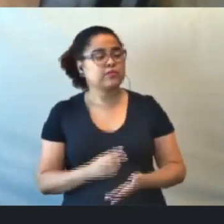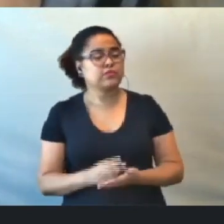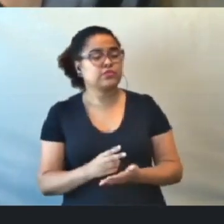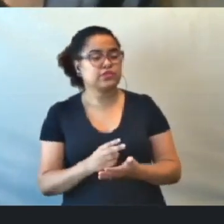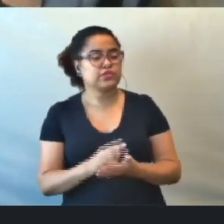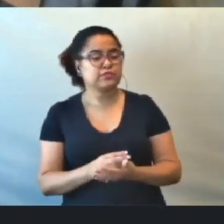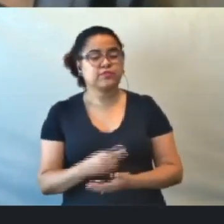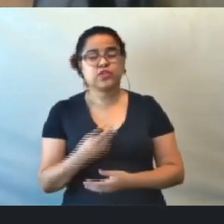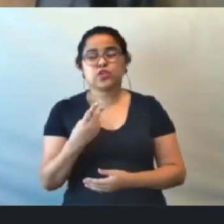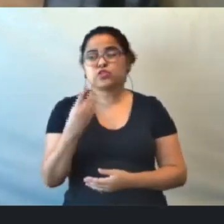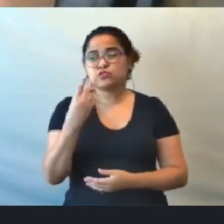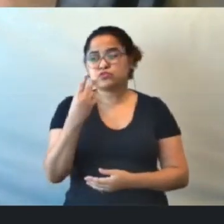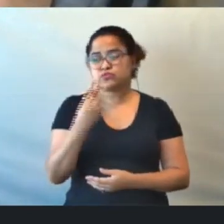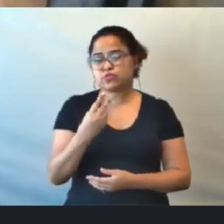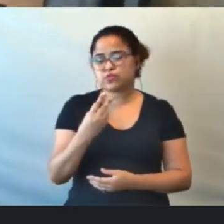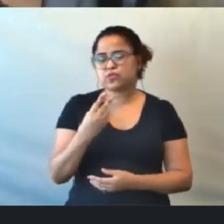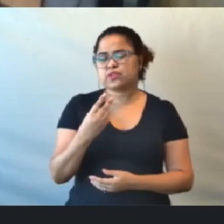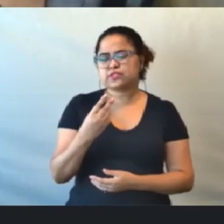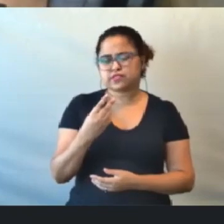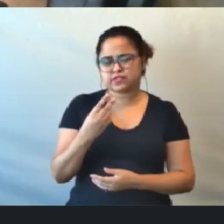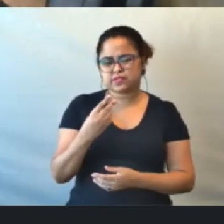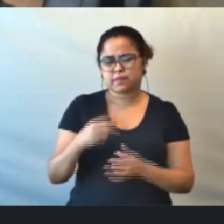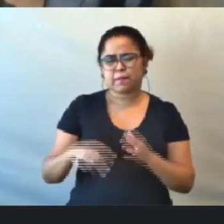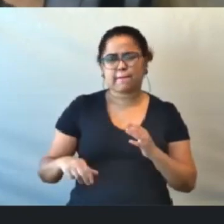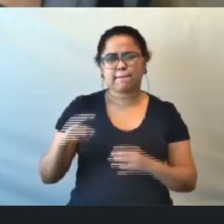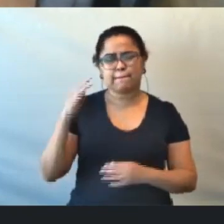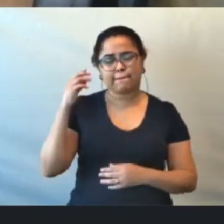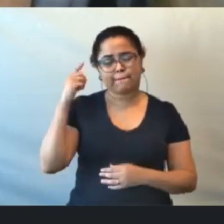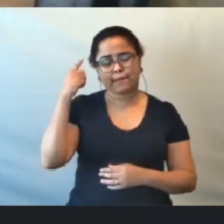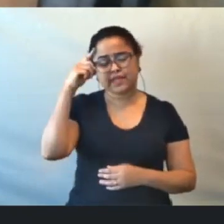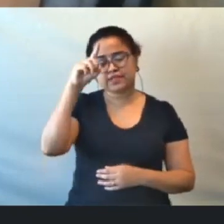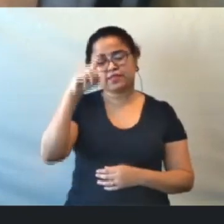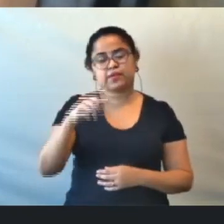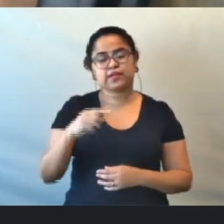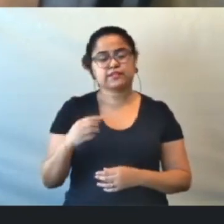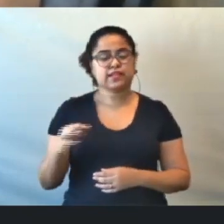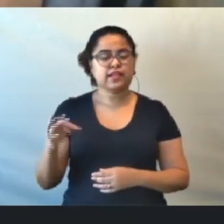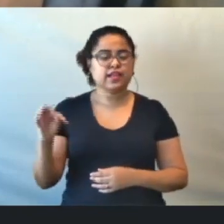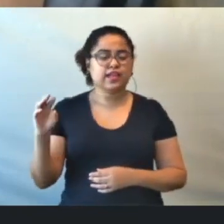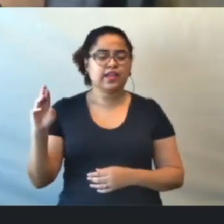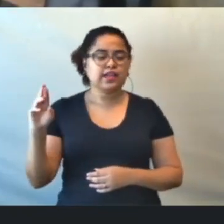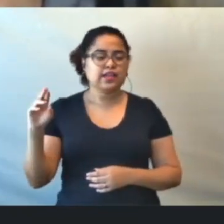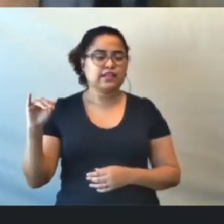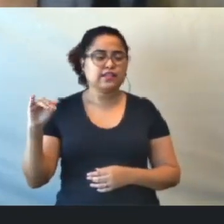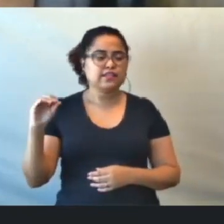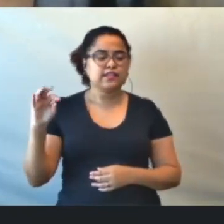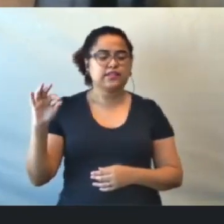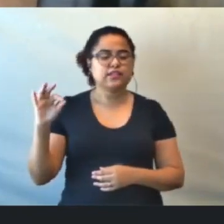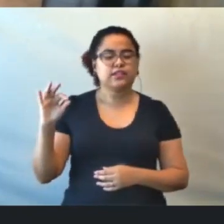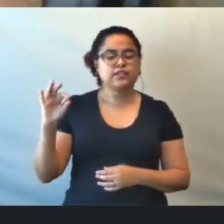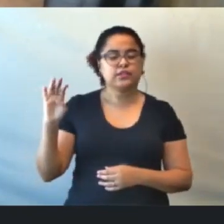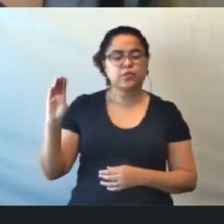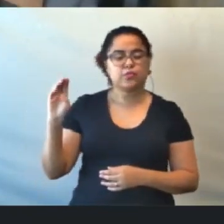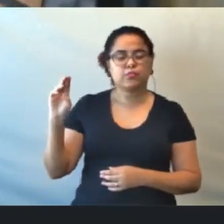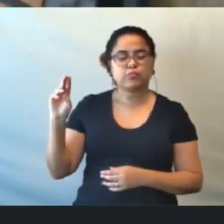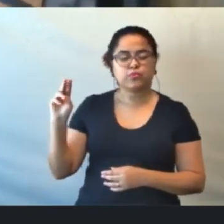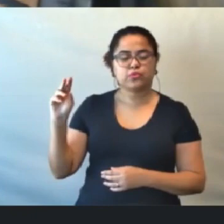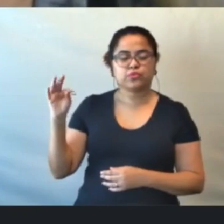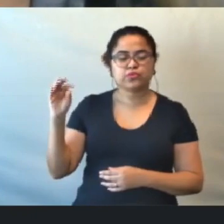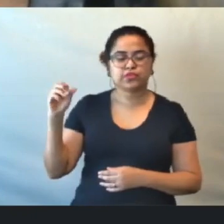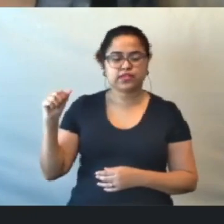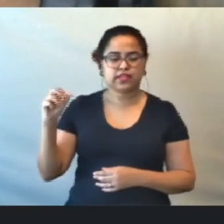tributários. Isso é muito importante para avaliar também as ações na bacia.